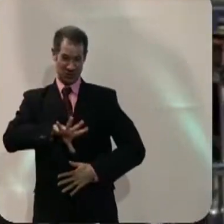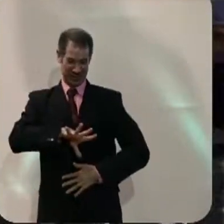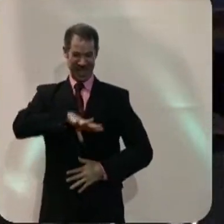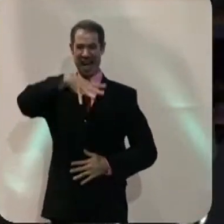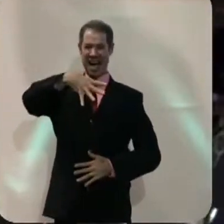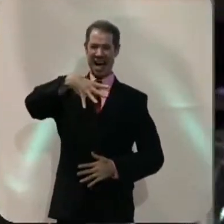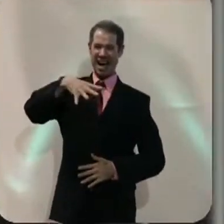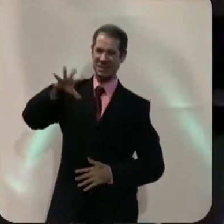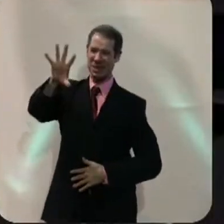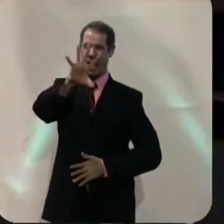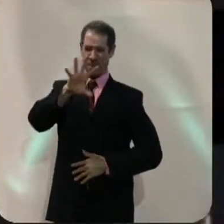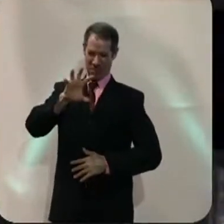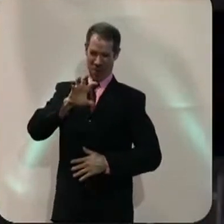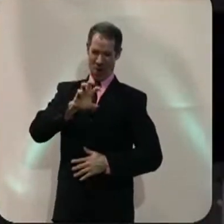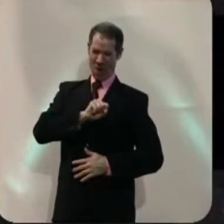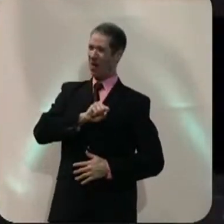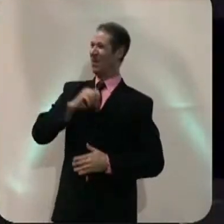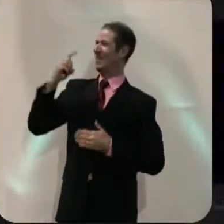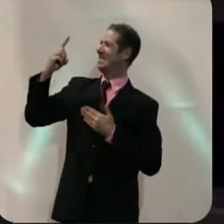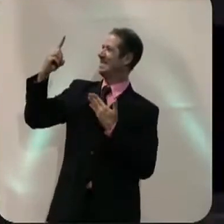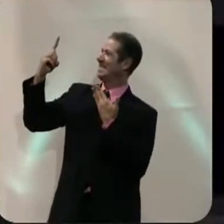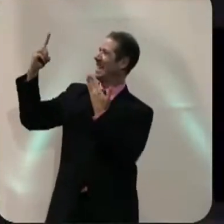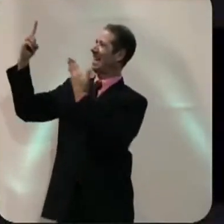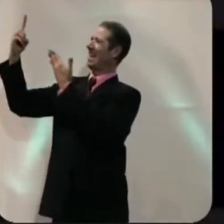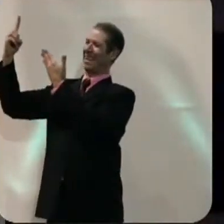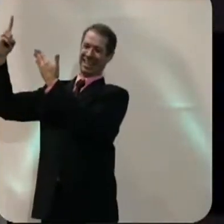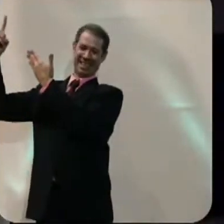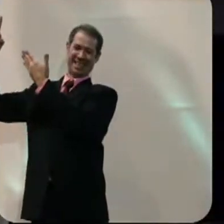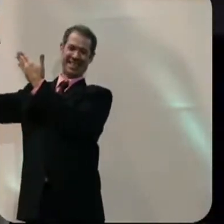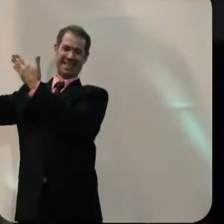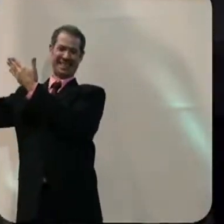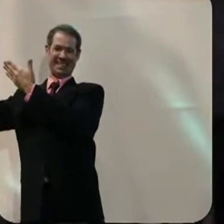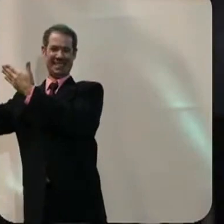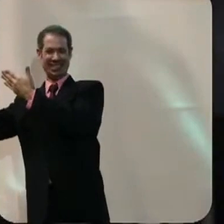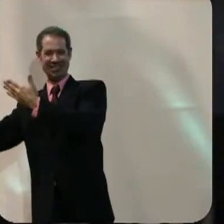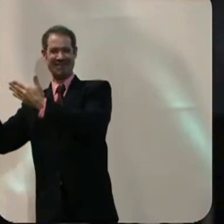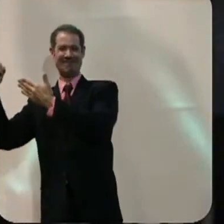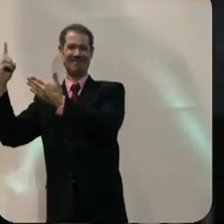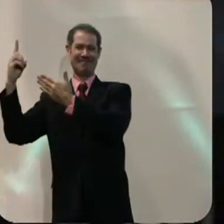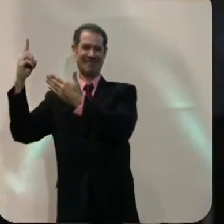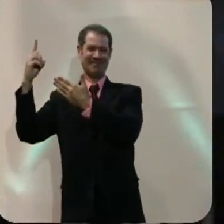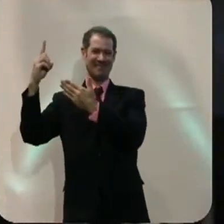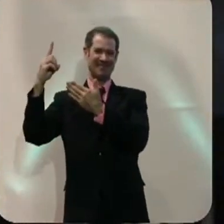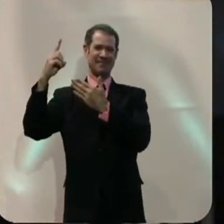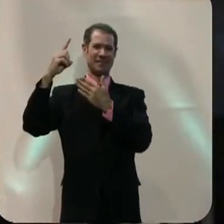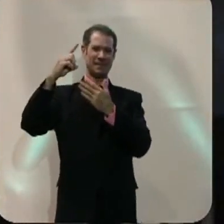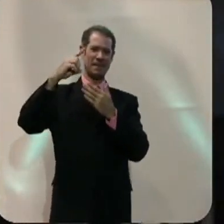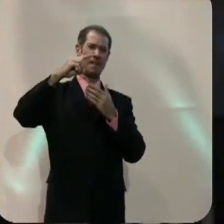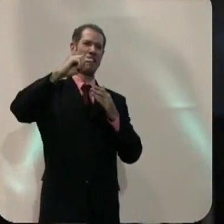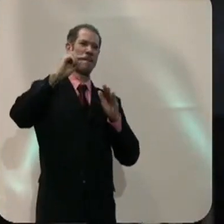infinito e ousado amor de Deus.